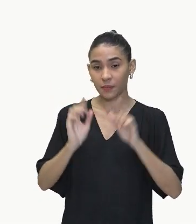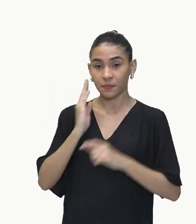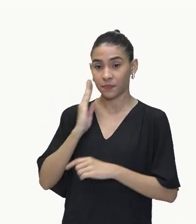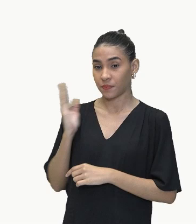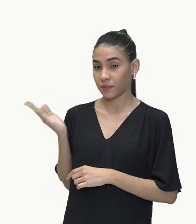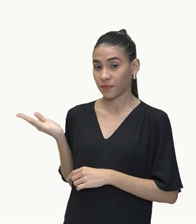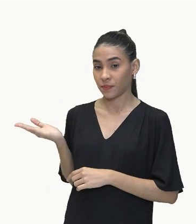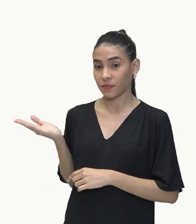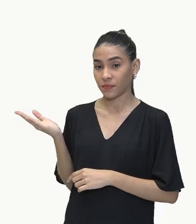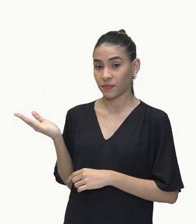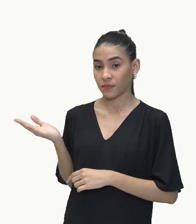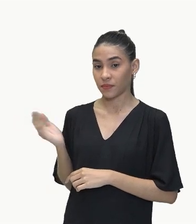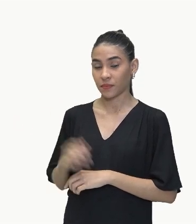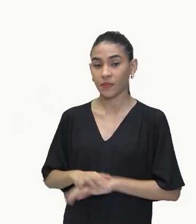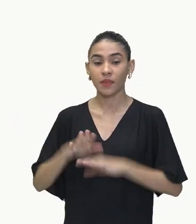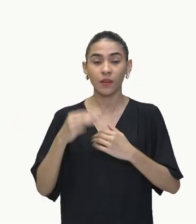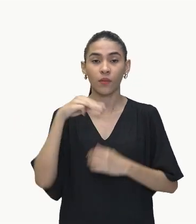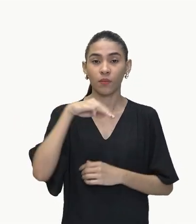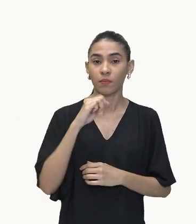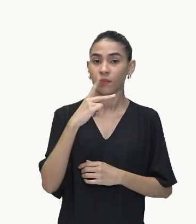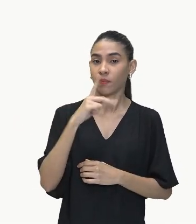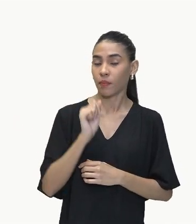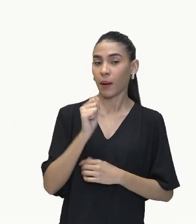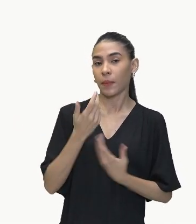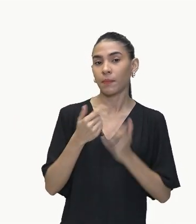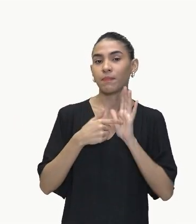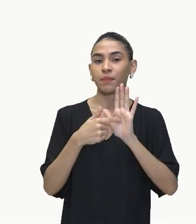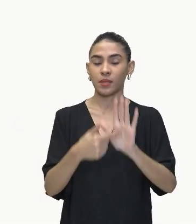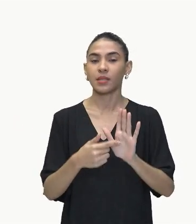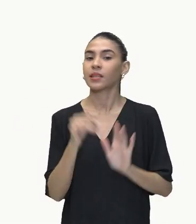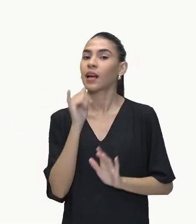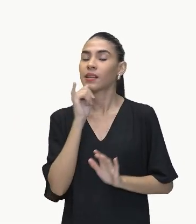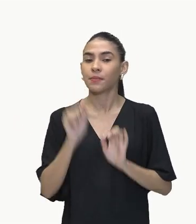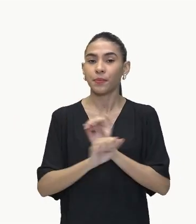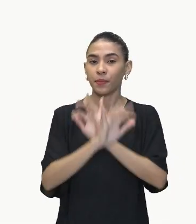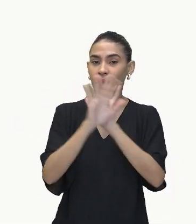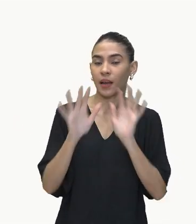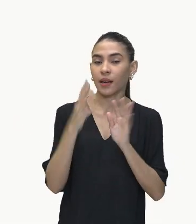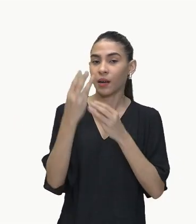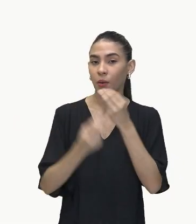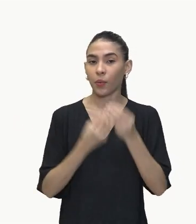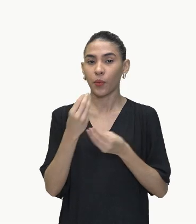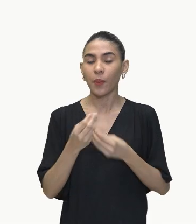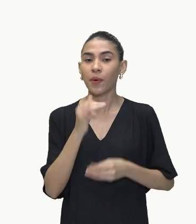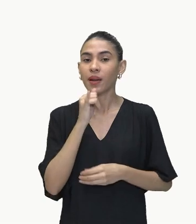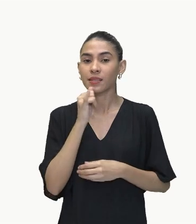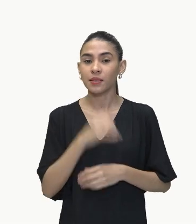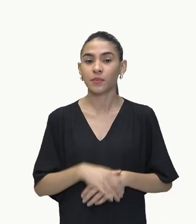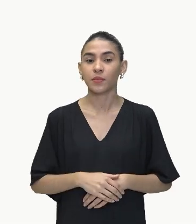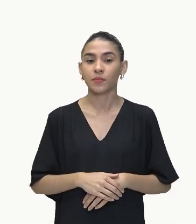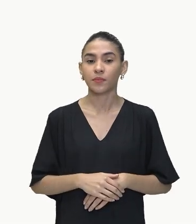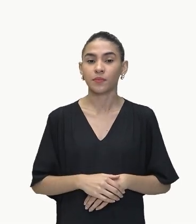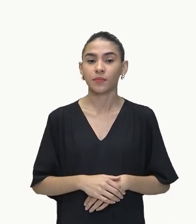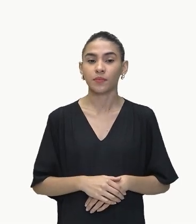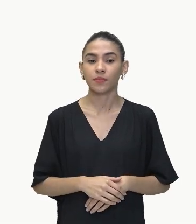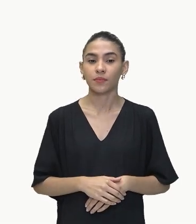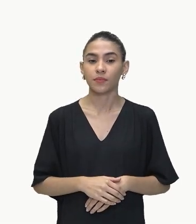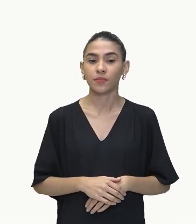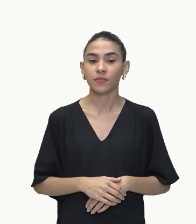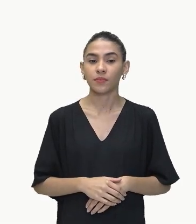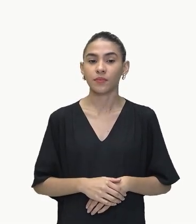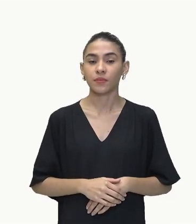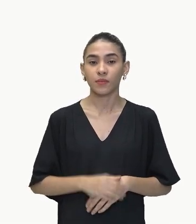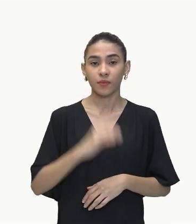esse mapa nos dá uma ideia muito clara de que a costa leste